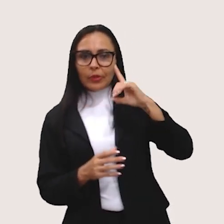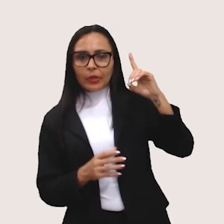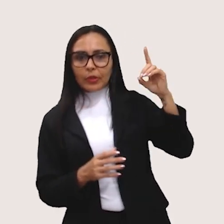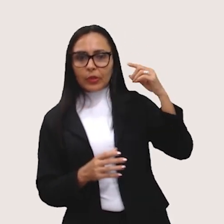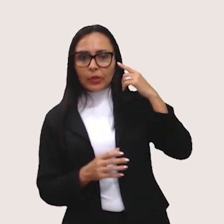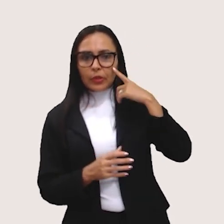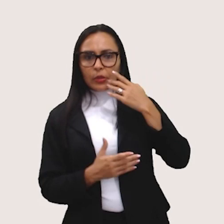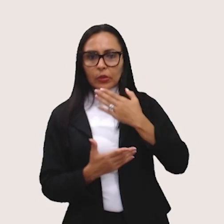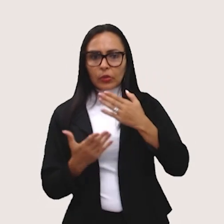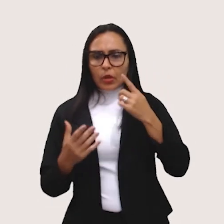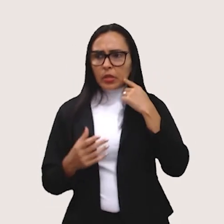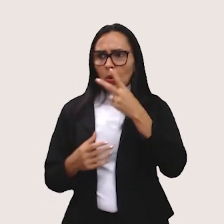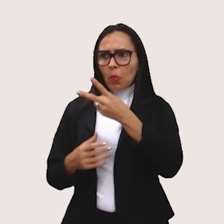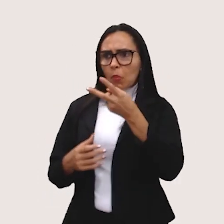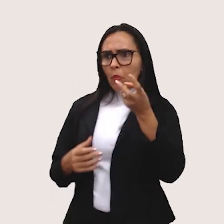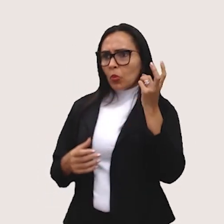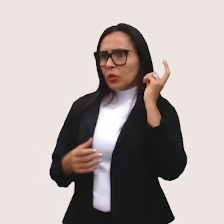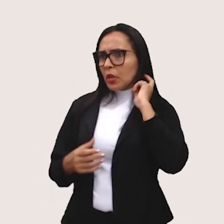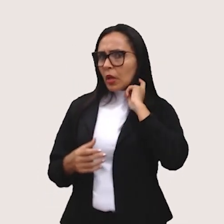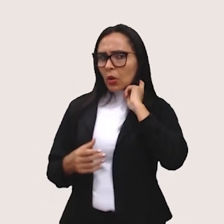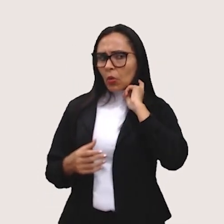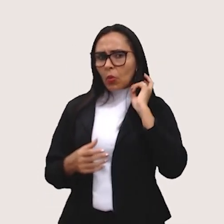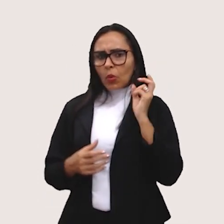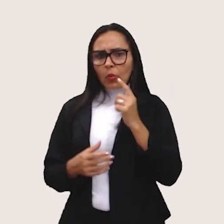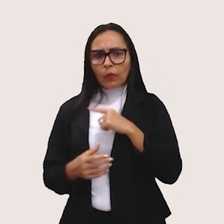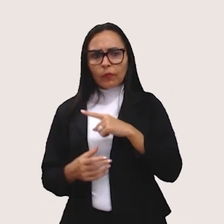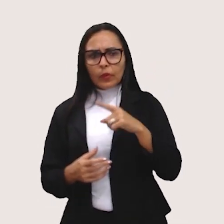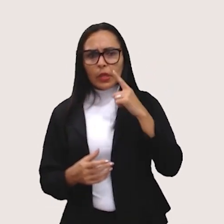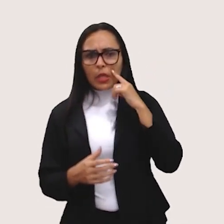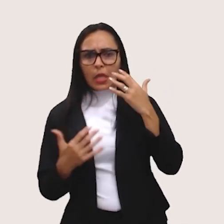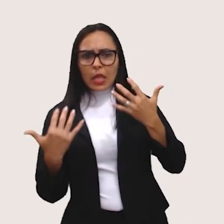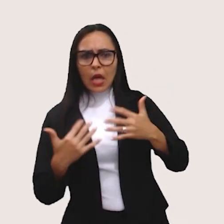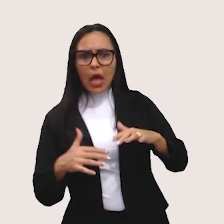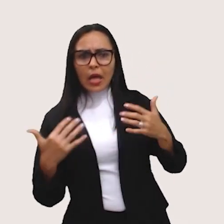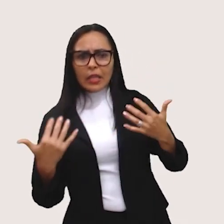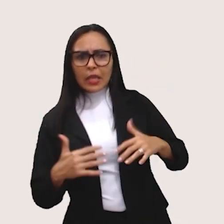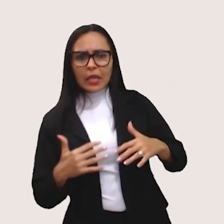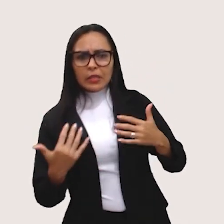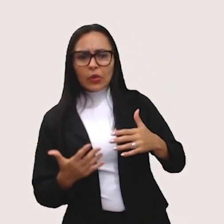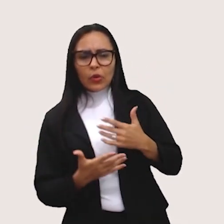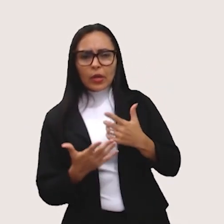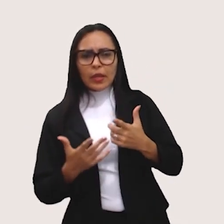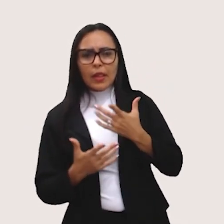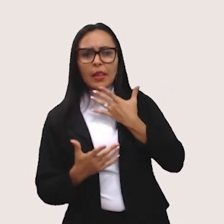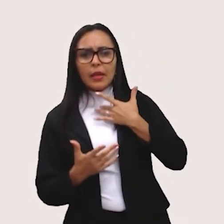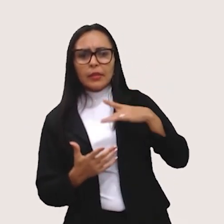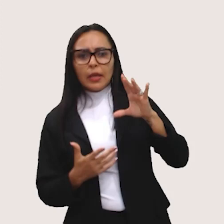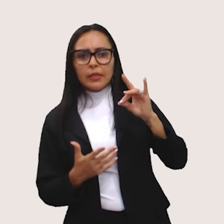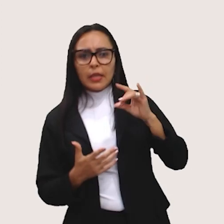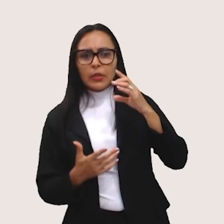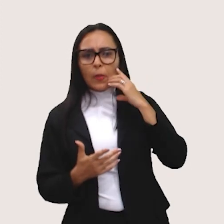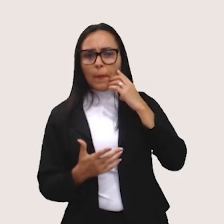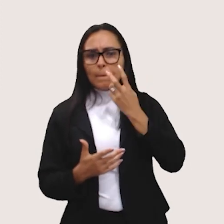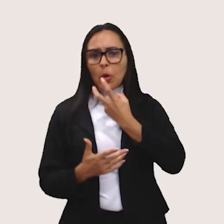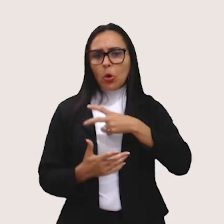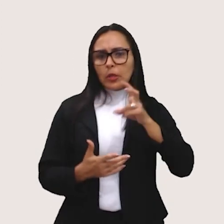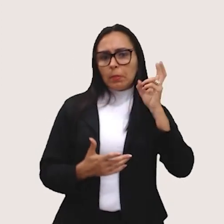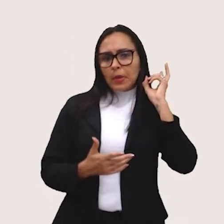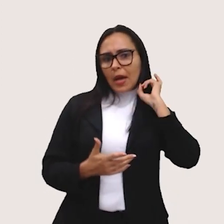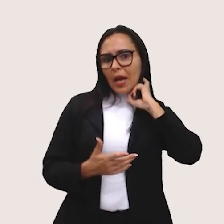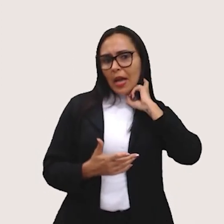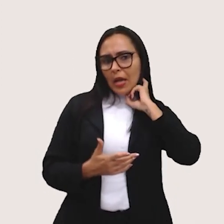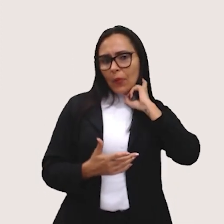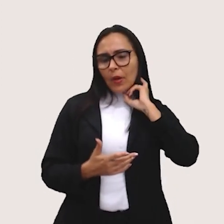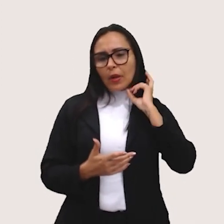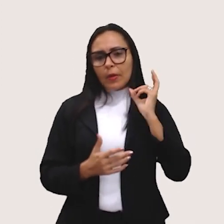morcego? E agora, vede, na bruta ardência orgânica da sede, morde minha goela, ígneo, escaldante